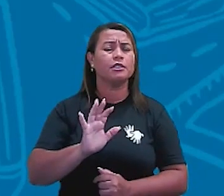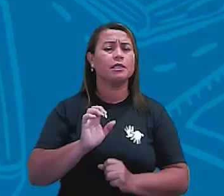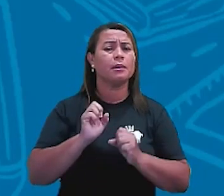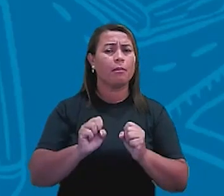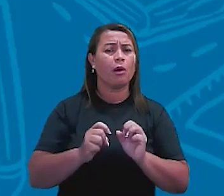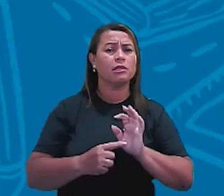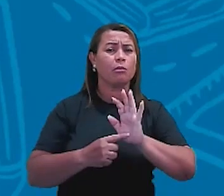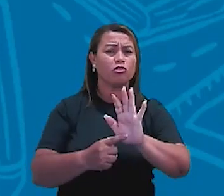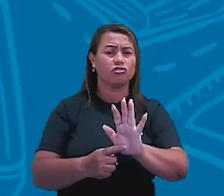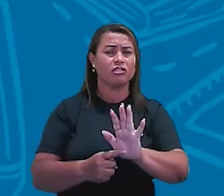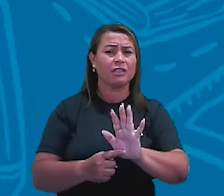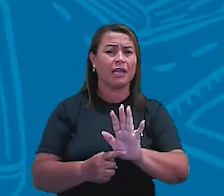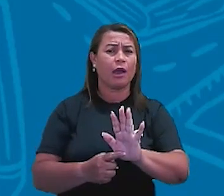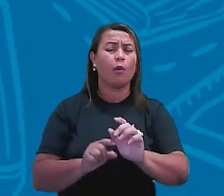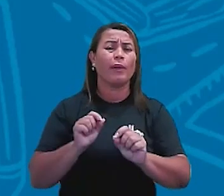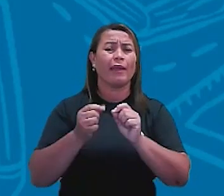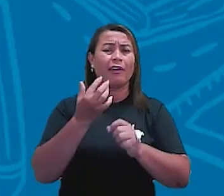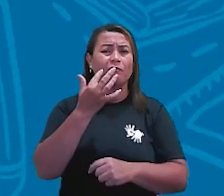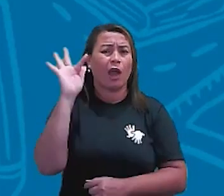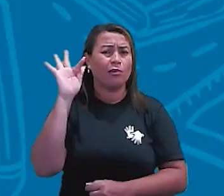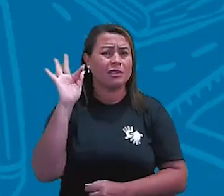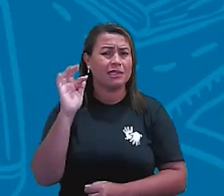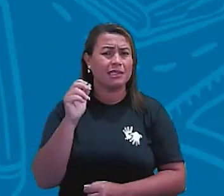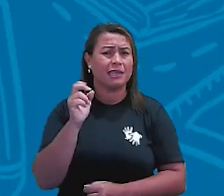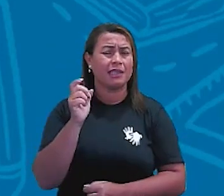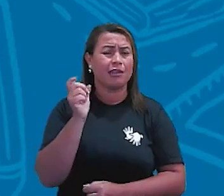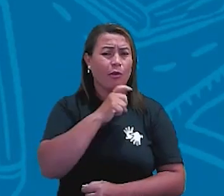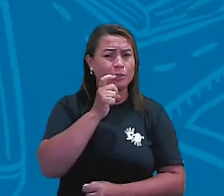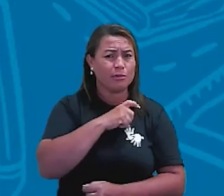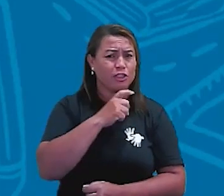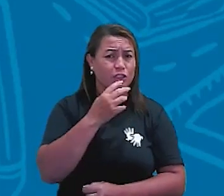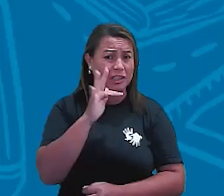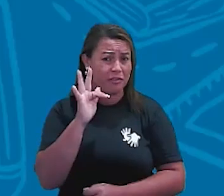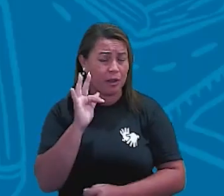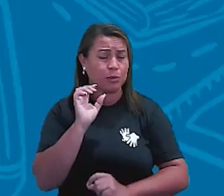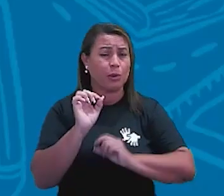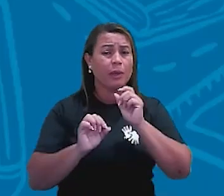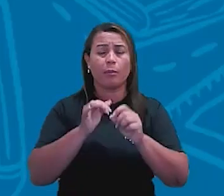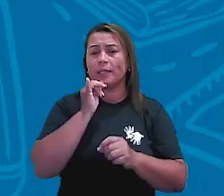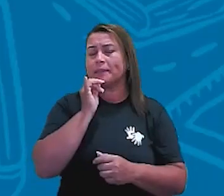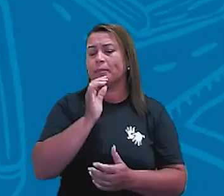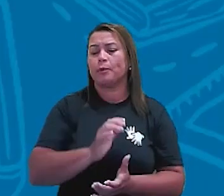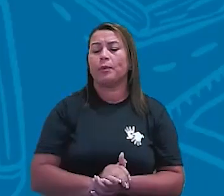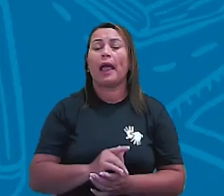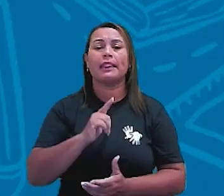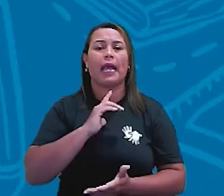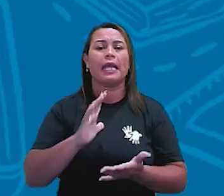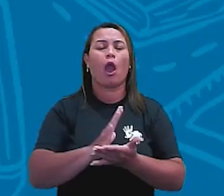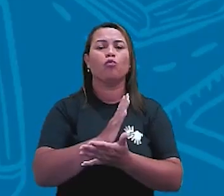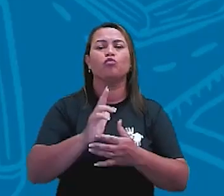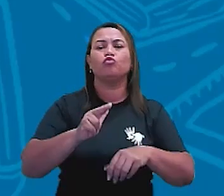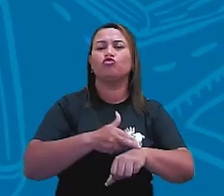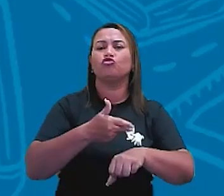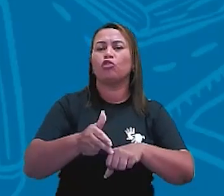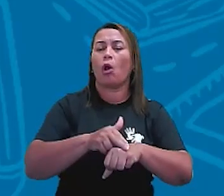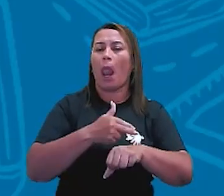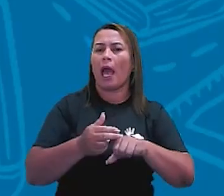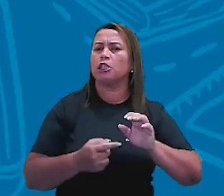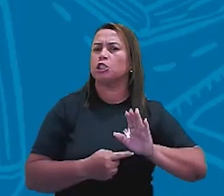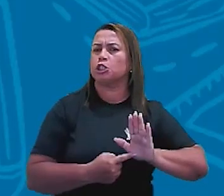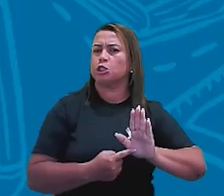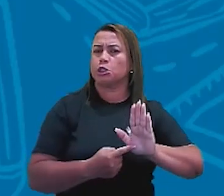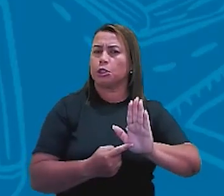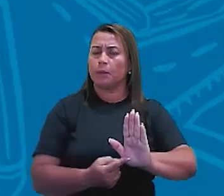informação falsa ou que possa induzir o consumidor ao erro. Como, por exemplo, né? Existem alguns chocolates que demonstram,